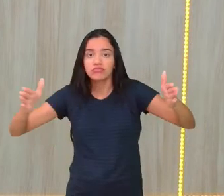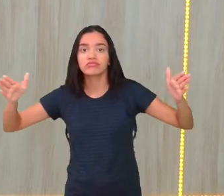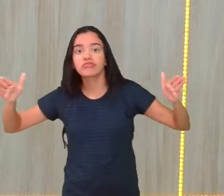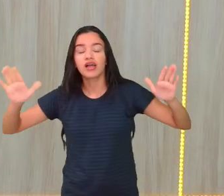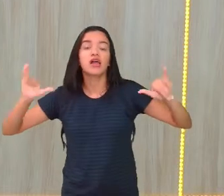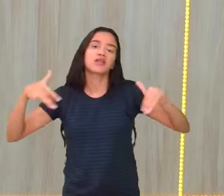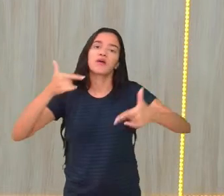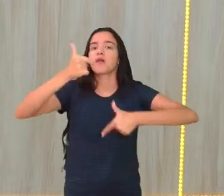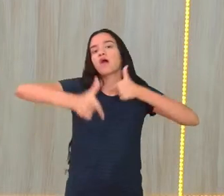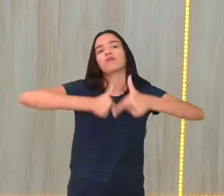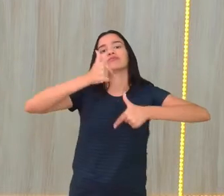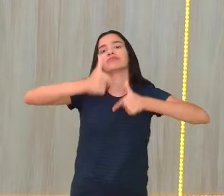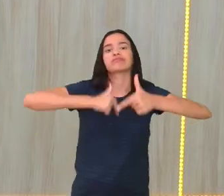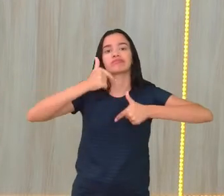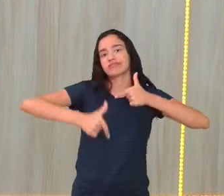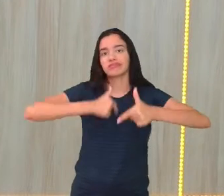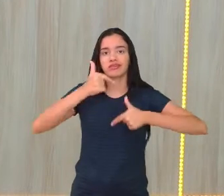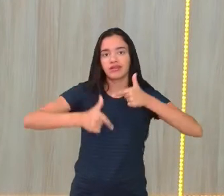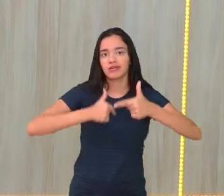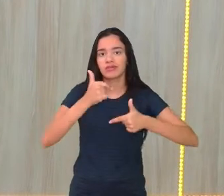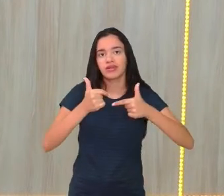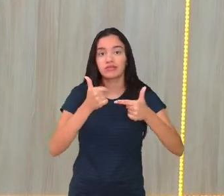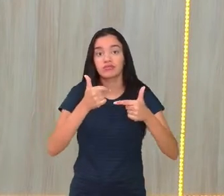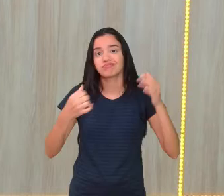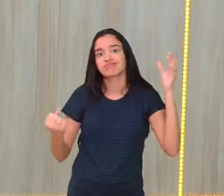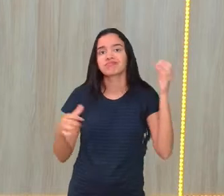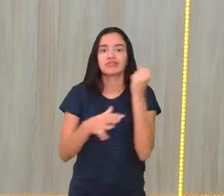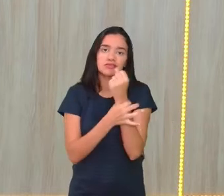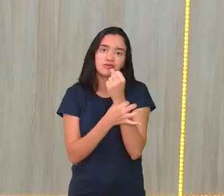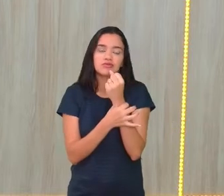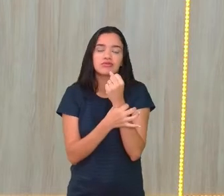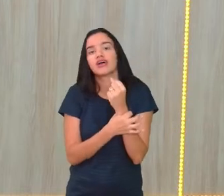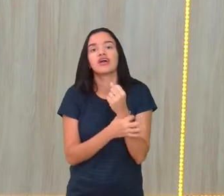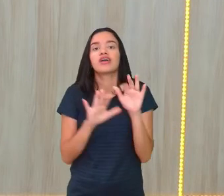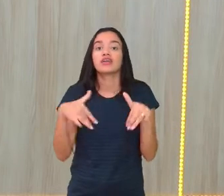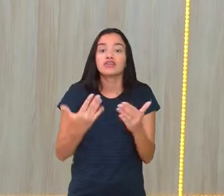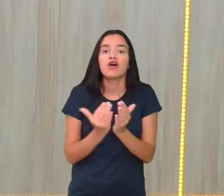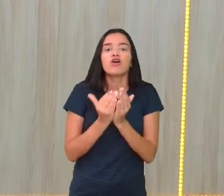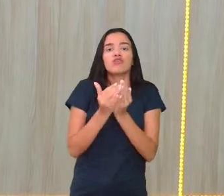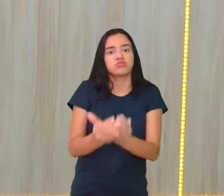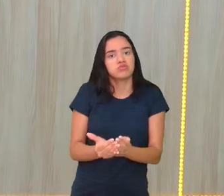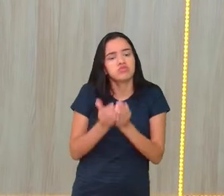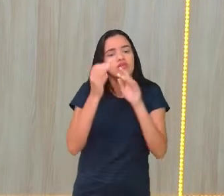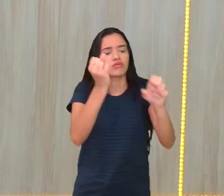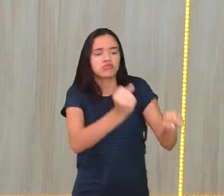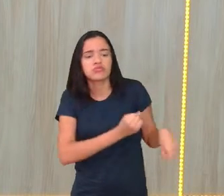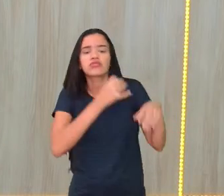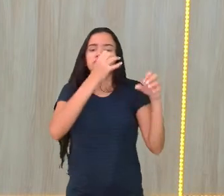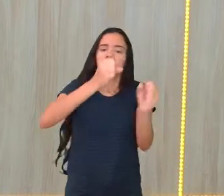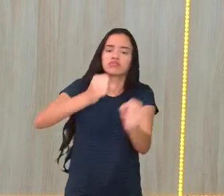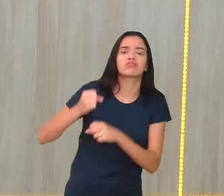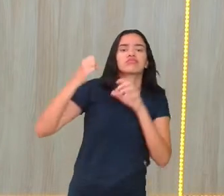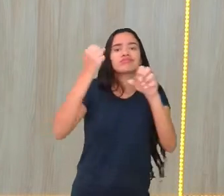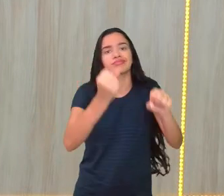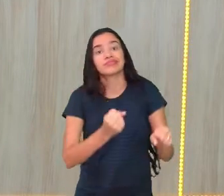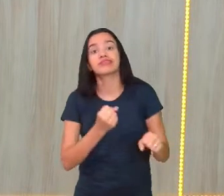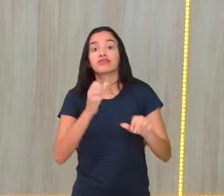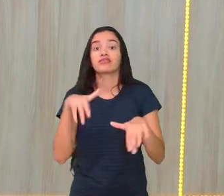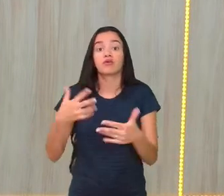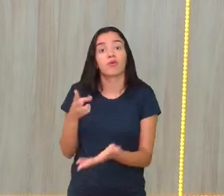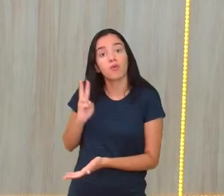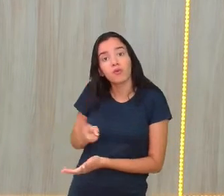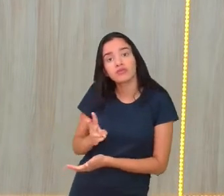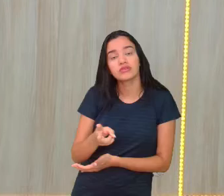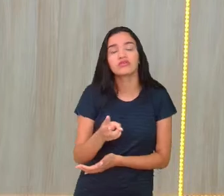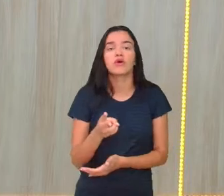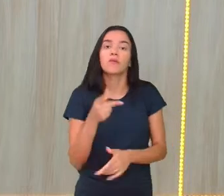uma atividade tão segura. Então, eles iam navegando, né, seguindo a costa,